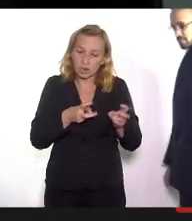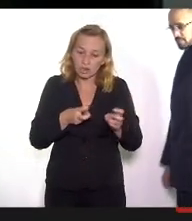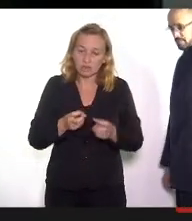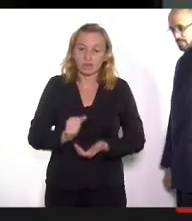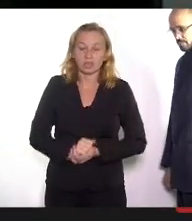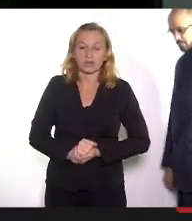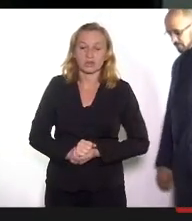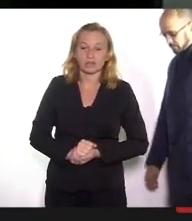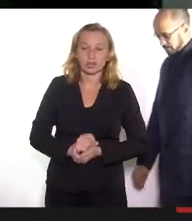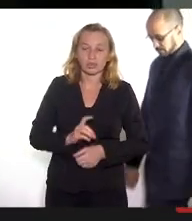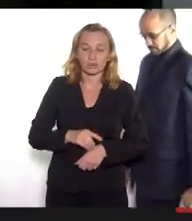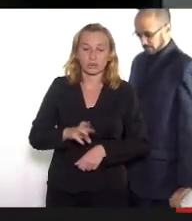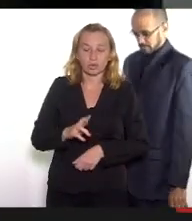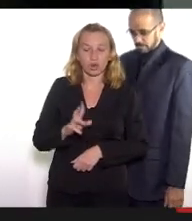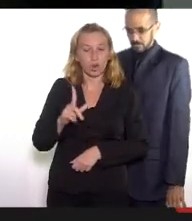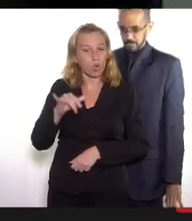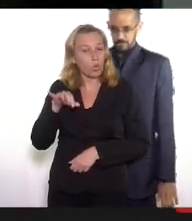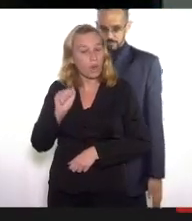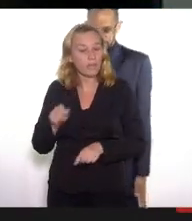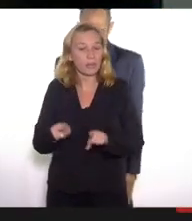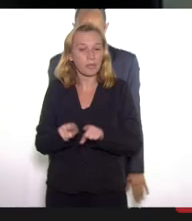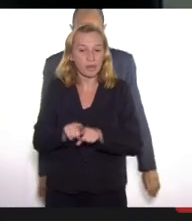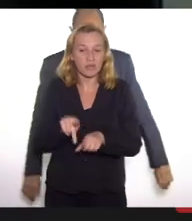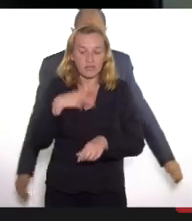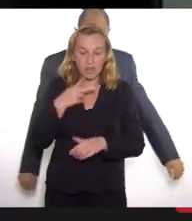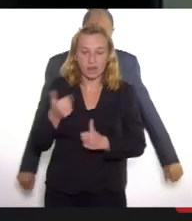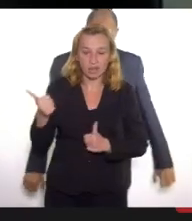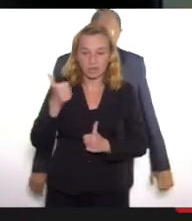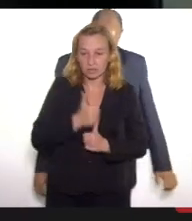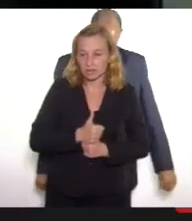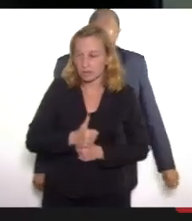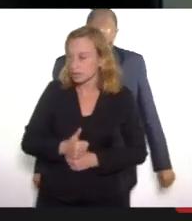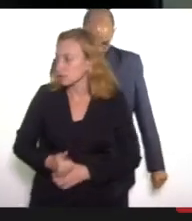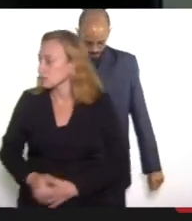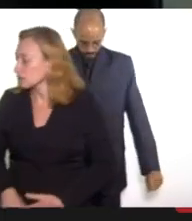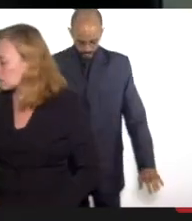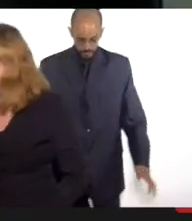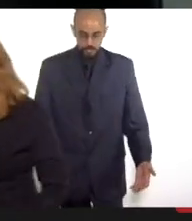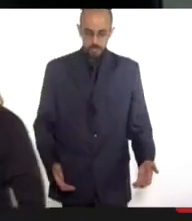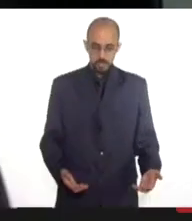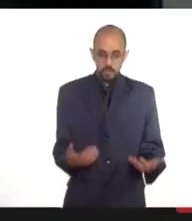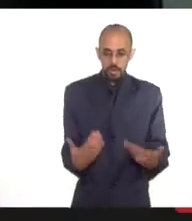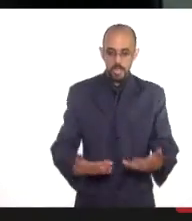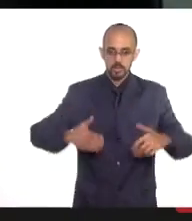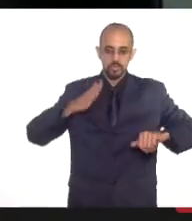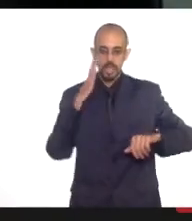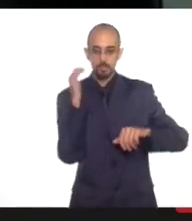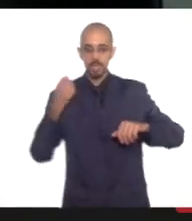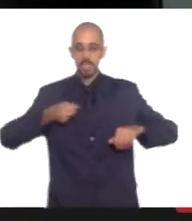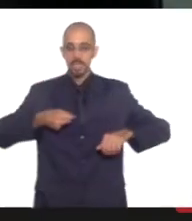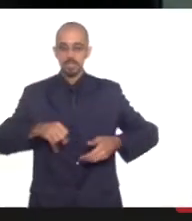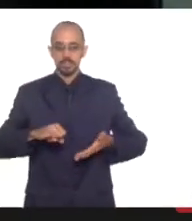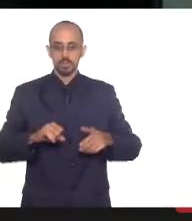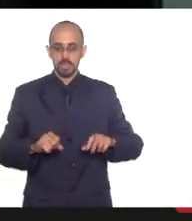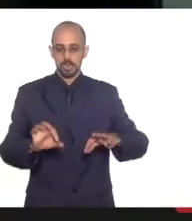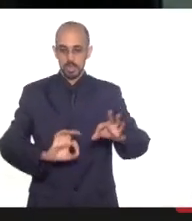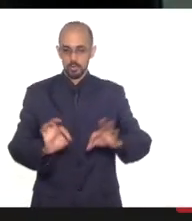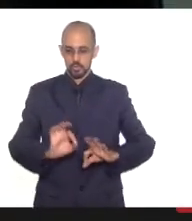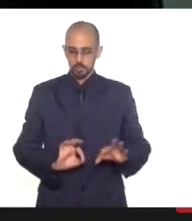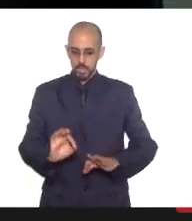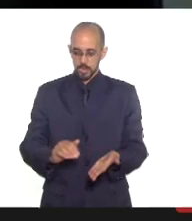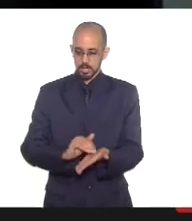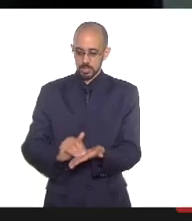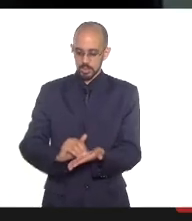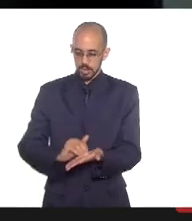aggonar também fala sobre isso eu quero saber se tem nos planos da secretaria busca ativa E para aquelas pessoas que